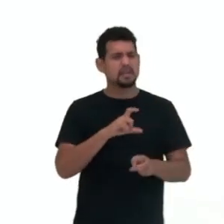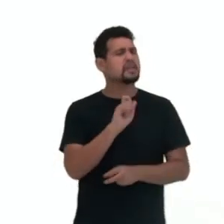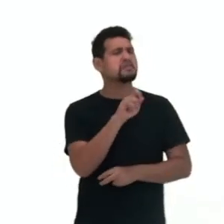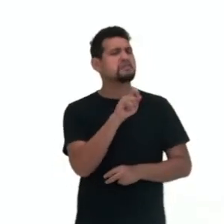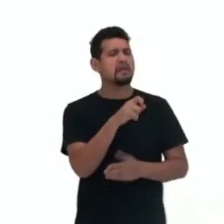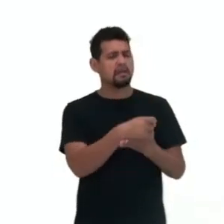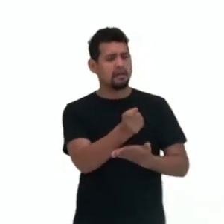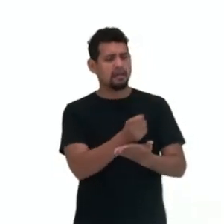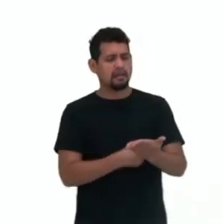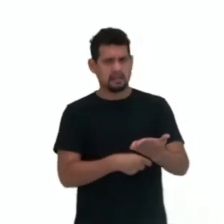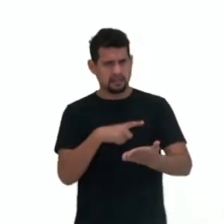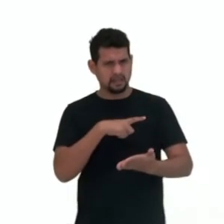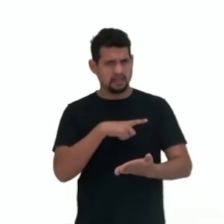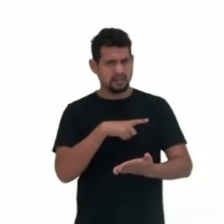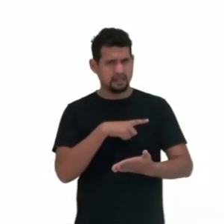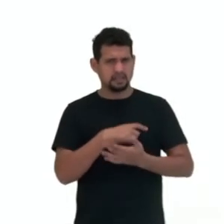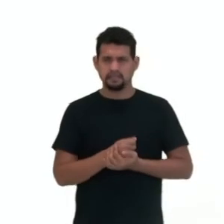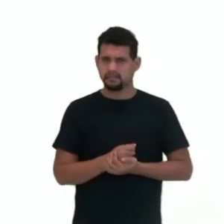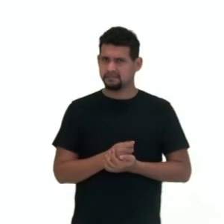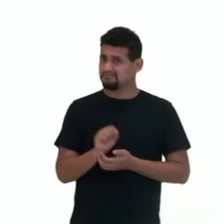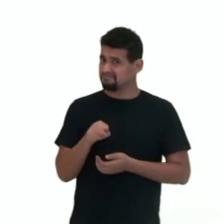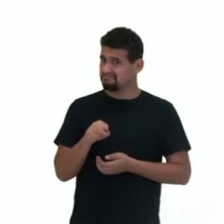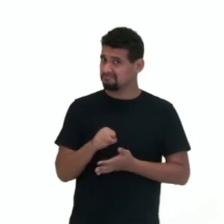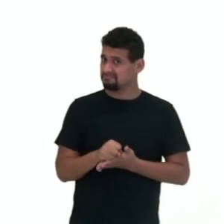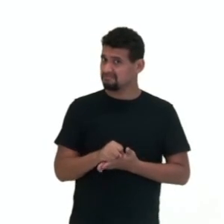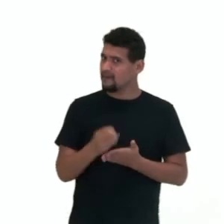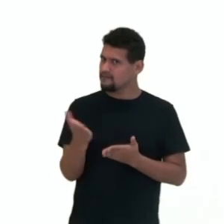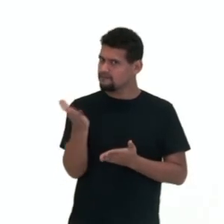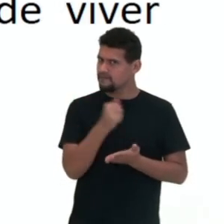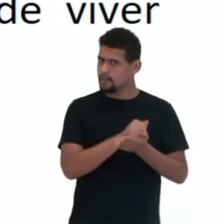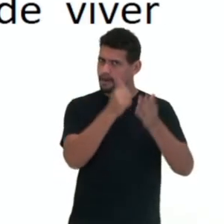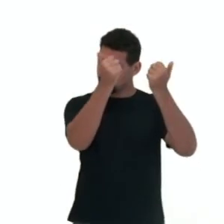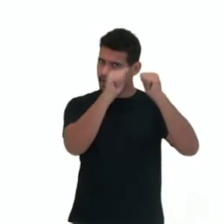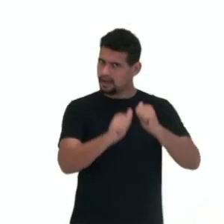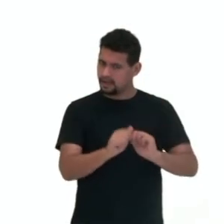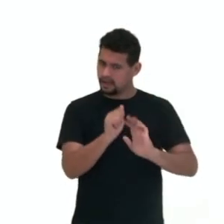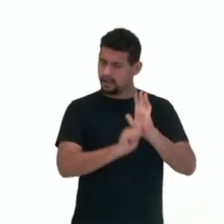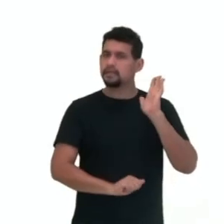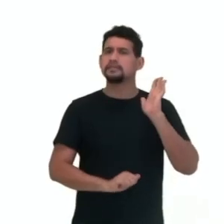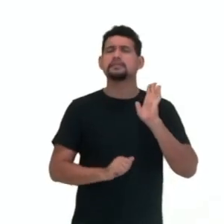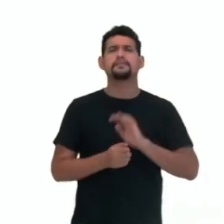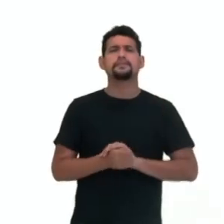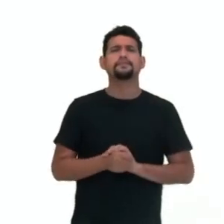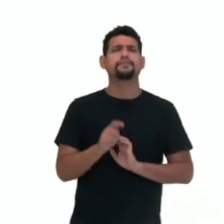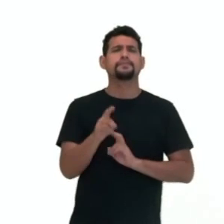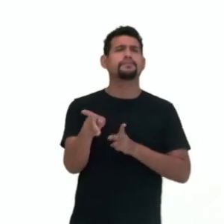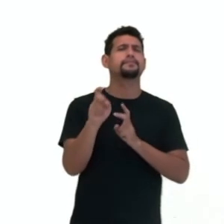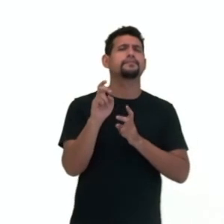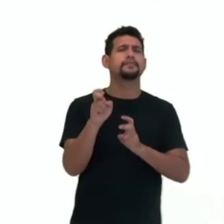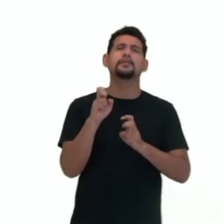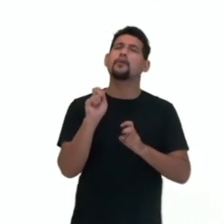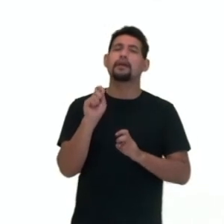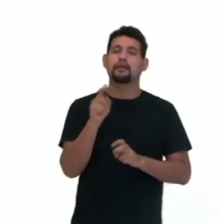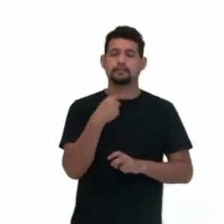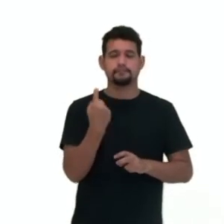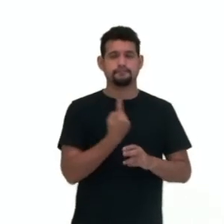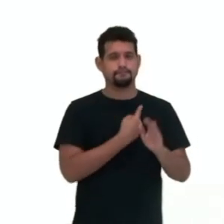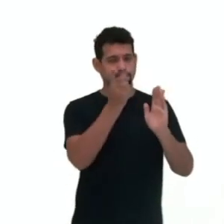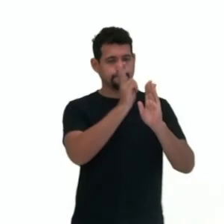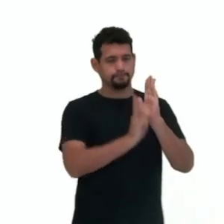está escrevendo? Será? Vamos dar uma conferida aqui no texto? O que você percebeu ao longo da nossa